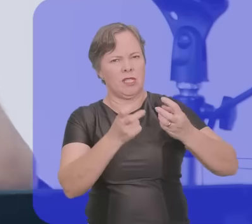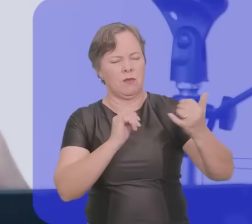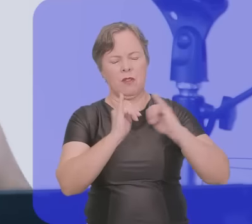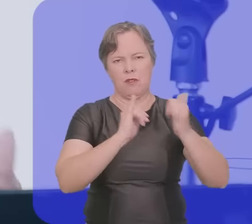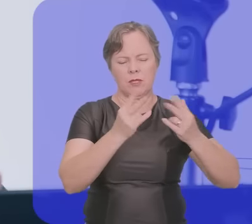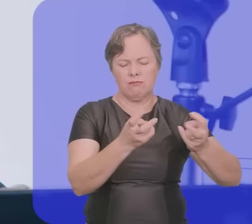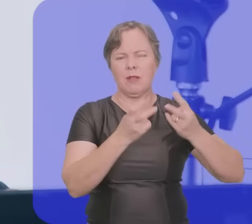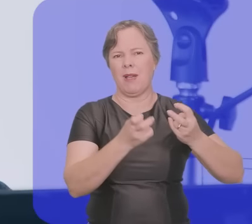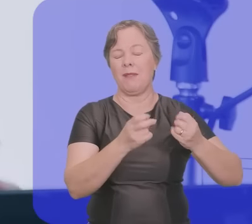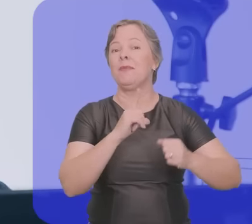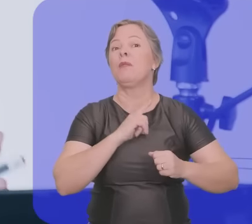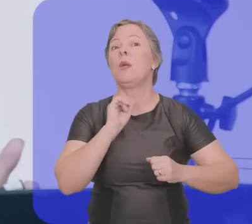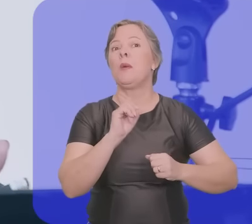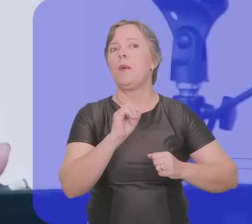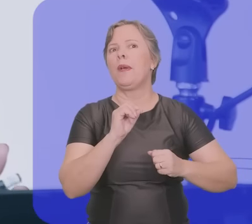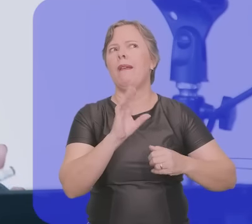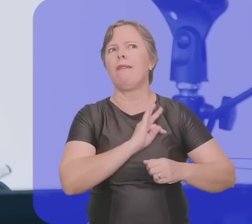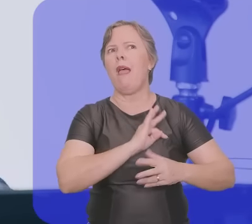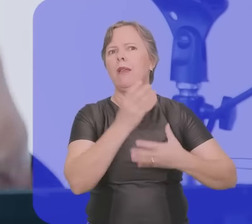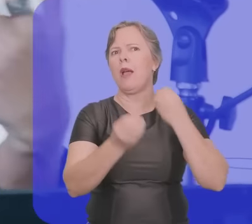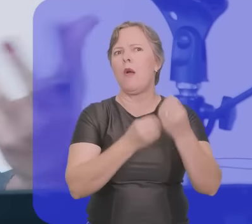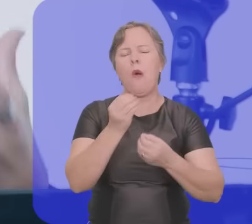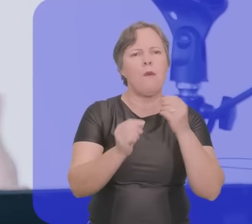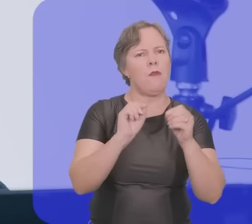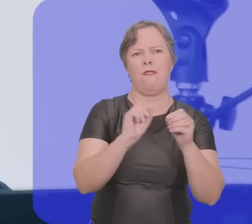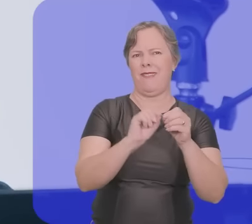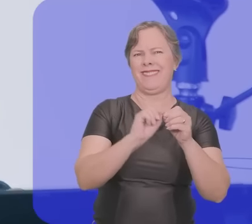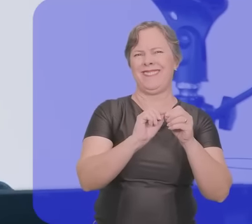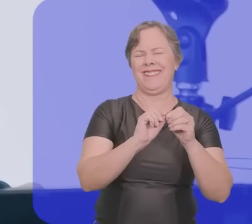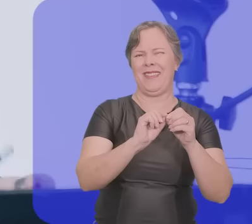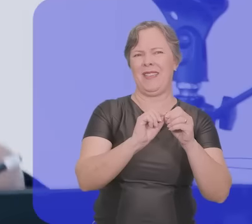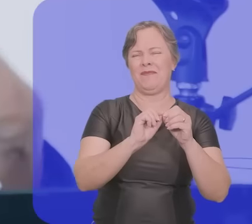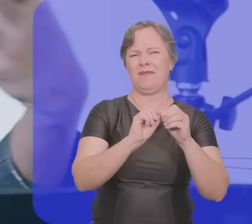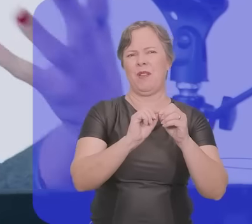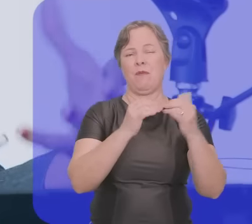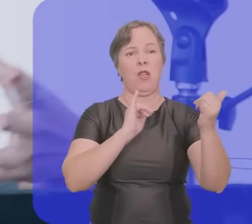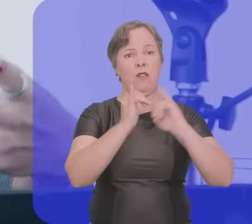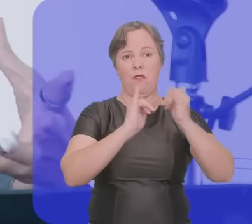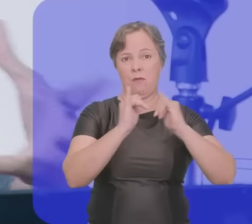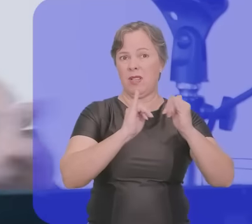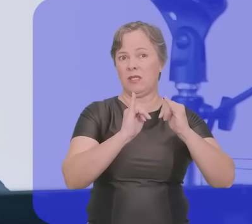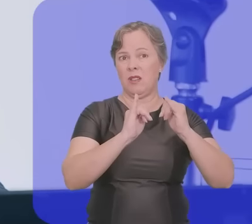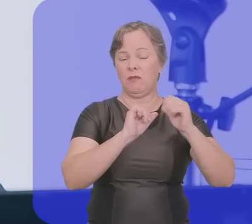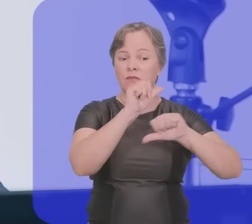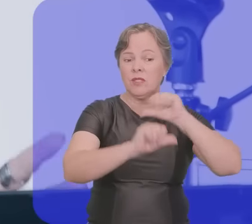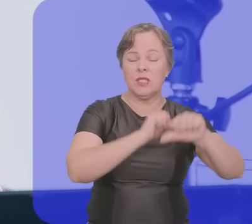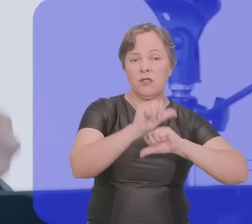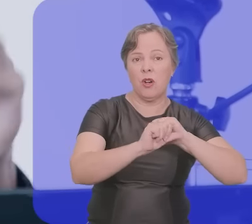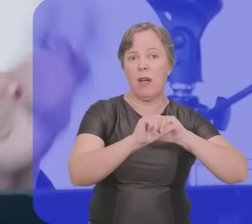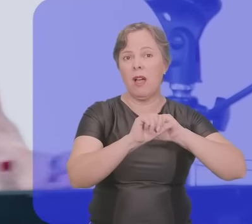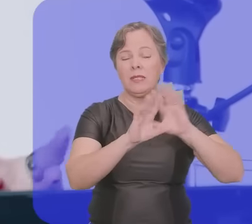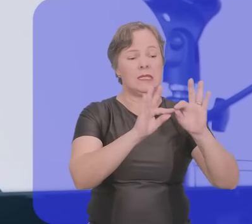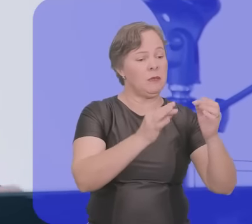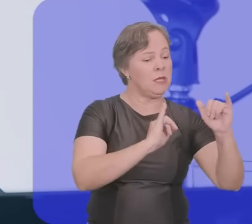tornar matéria-prima e tudo mais. Como é que a gente pode fazer esse processamento de dados para ele estar útil para as empresas, né,